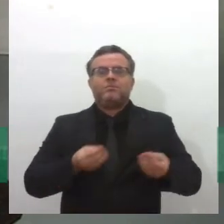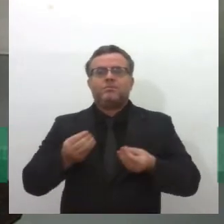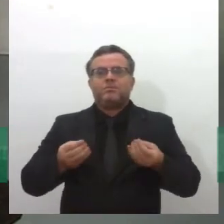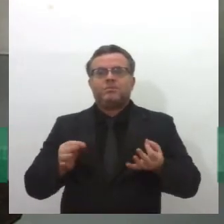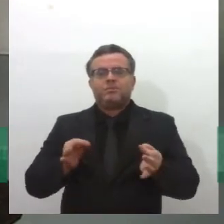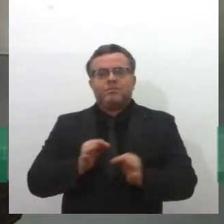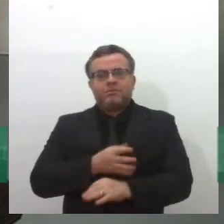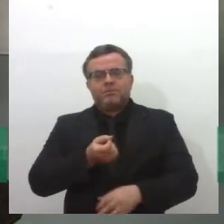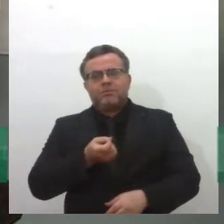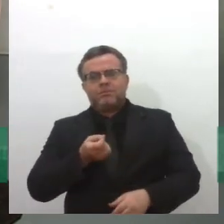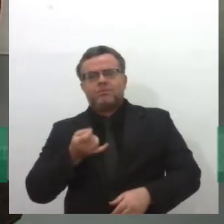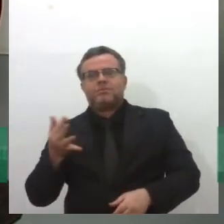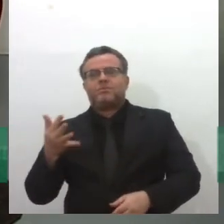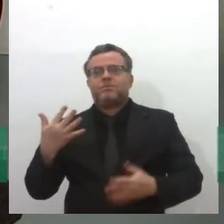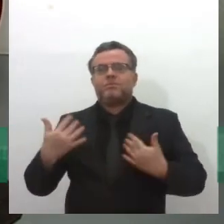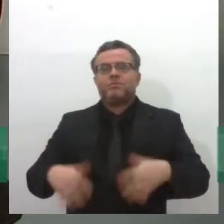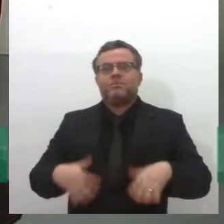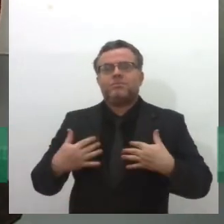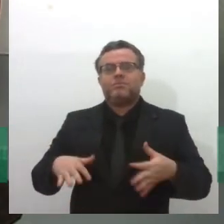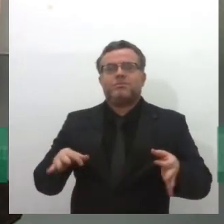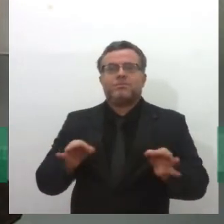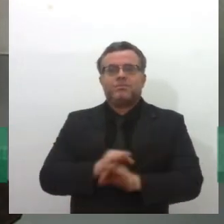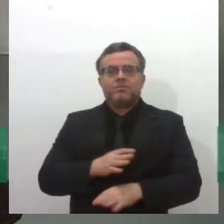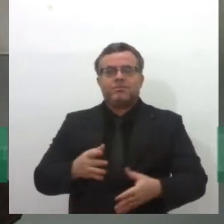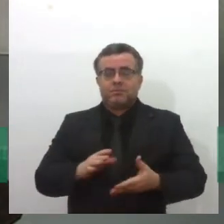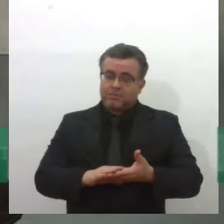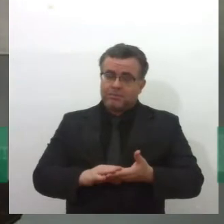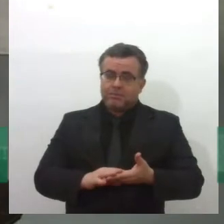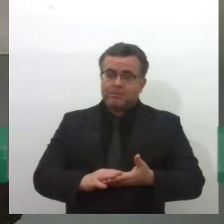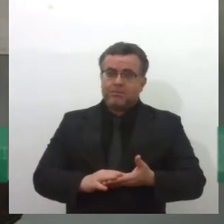quantitativos de evolução no trato social.